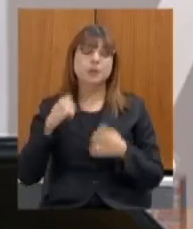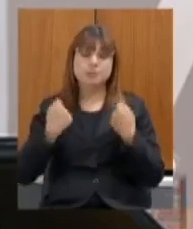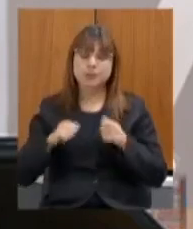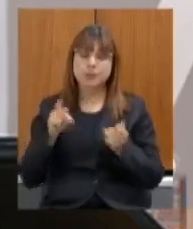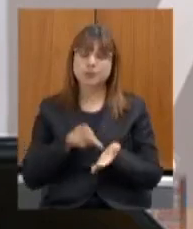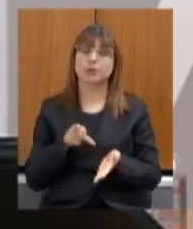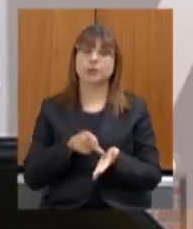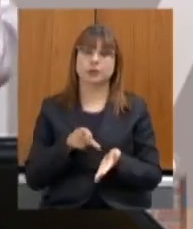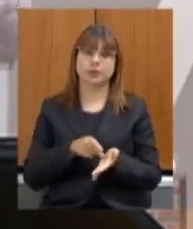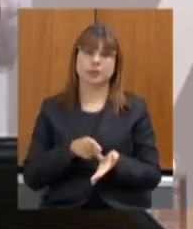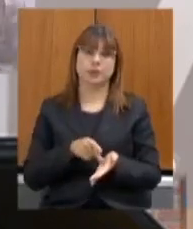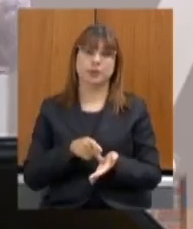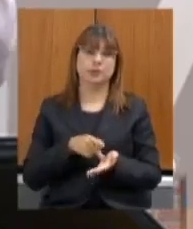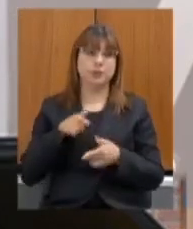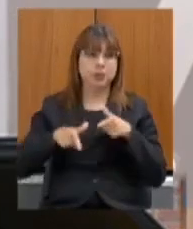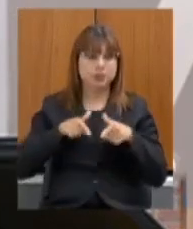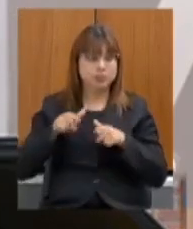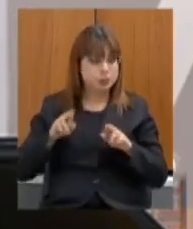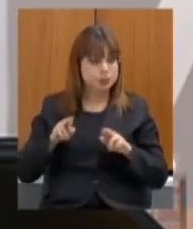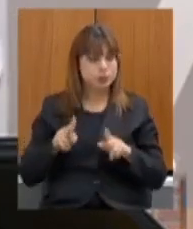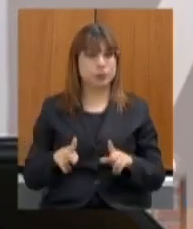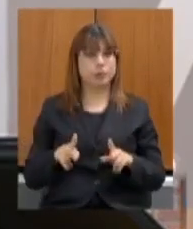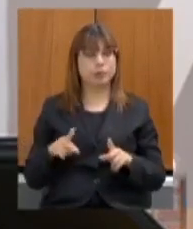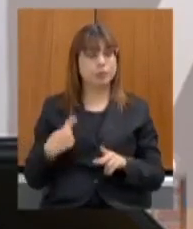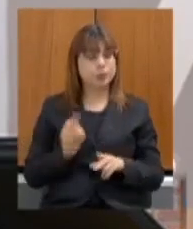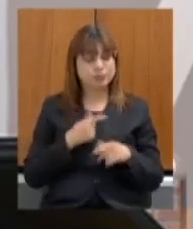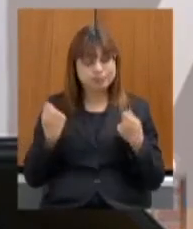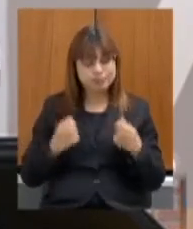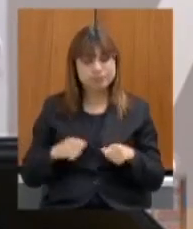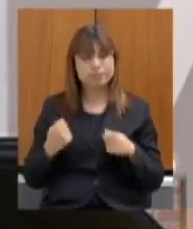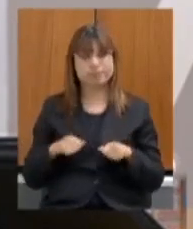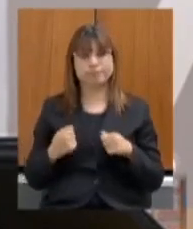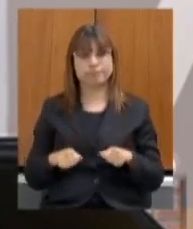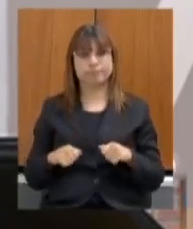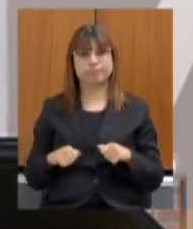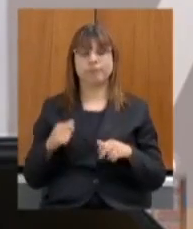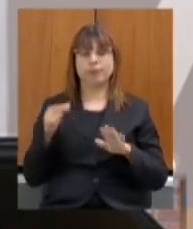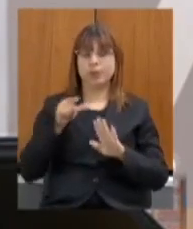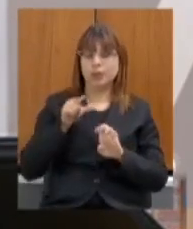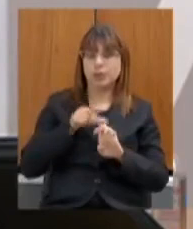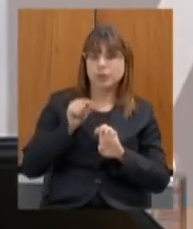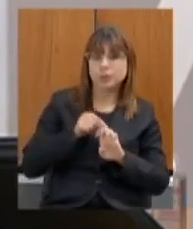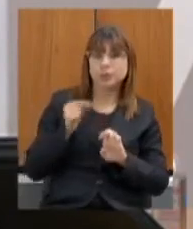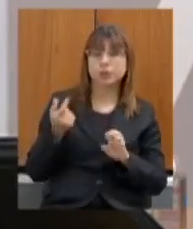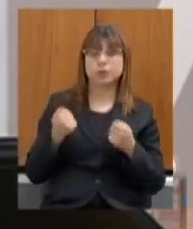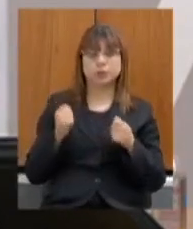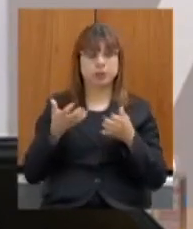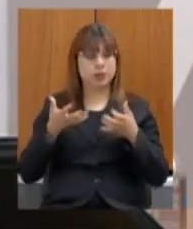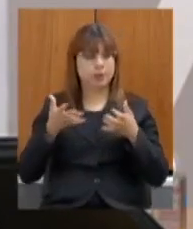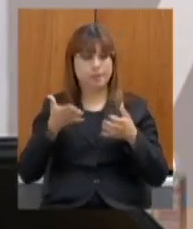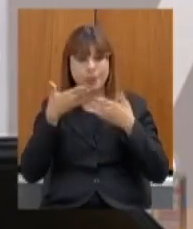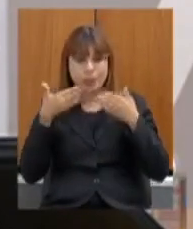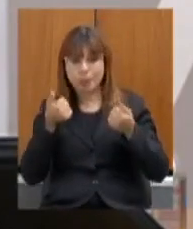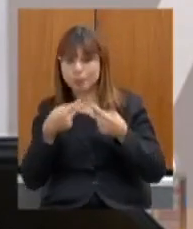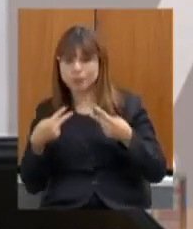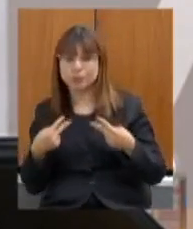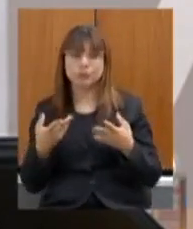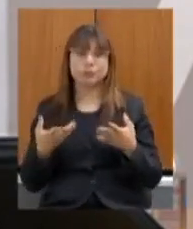realmente ter um trabalho diferente. Nós precisamos de empreendimentos, melhorias e de dar